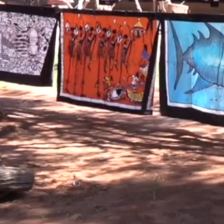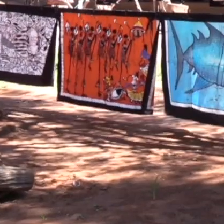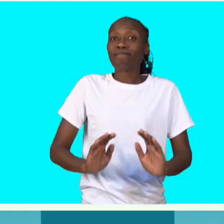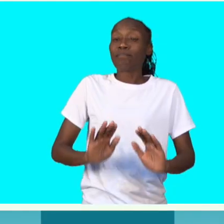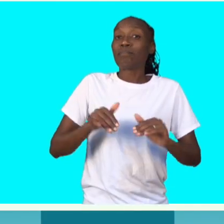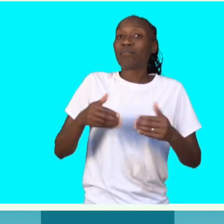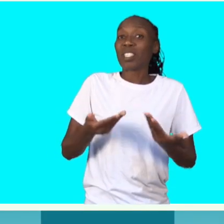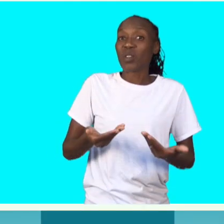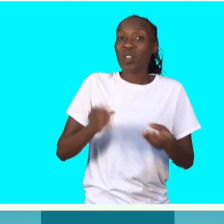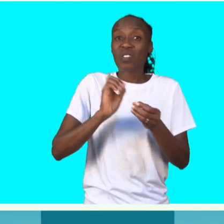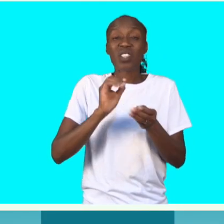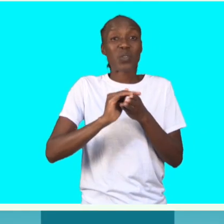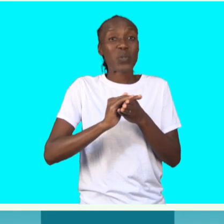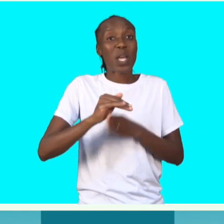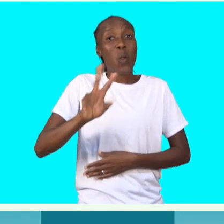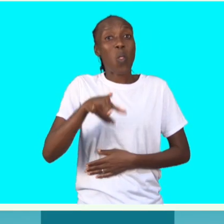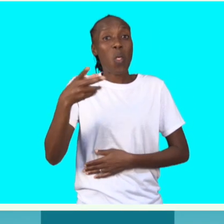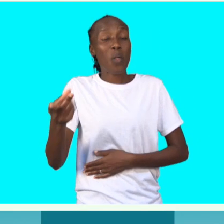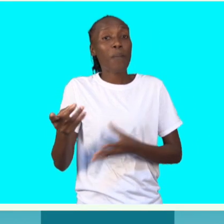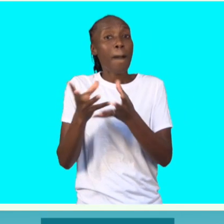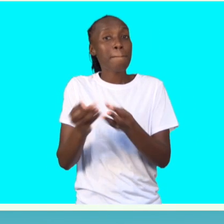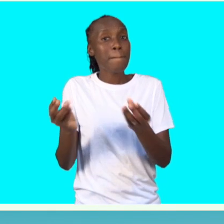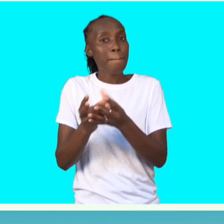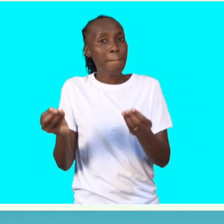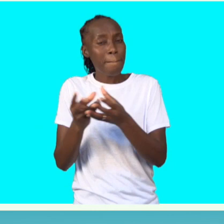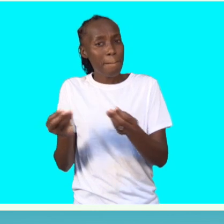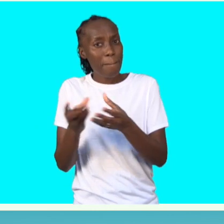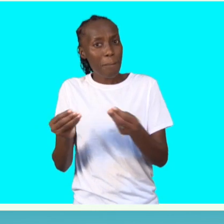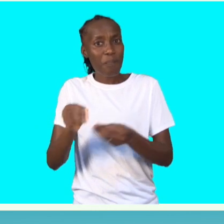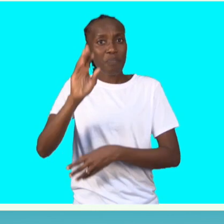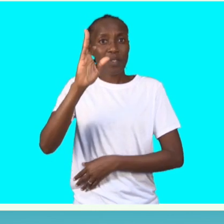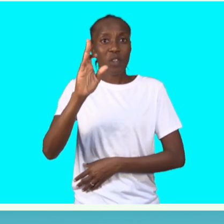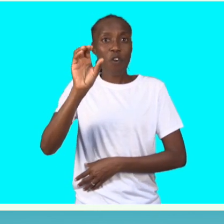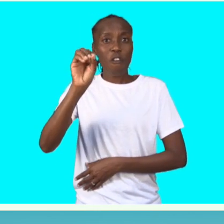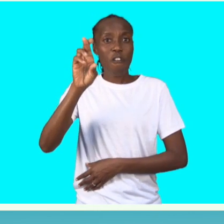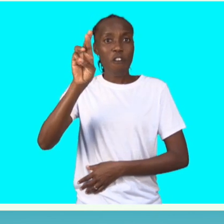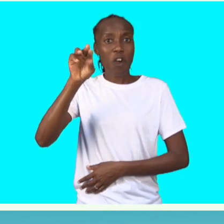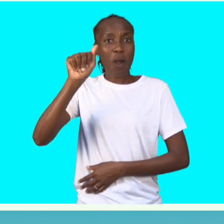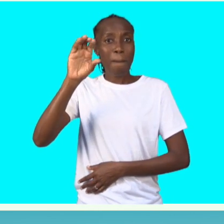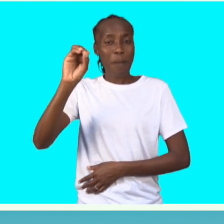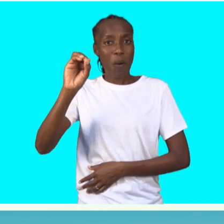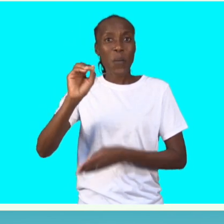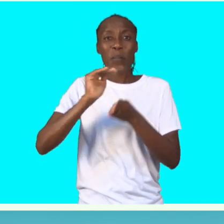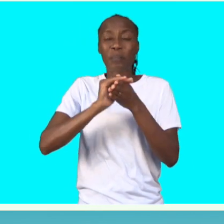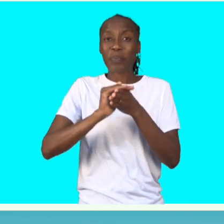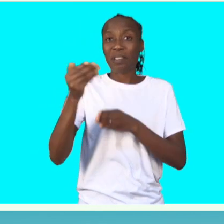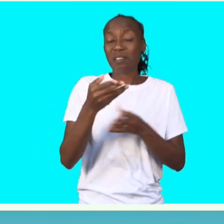Agora vou usar outro instrumento, um formão muito pequeno, que é para